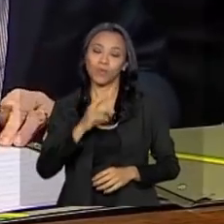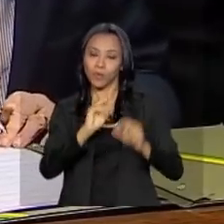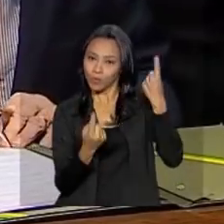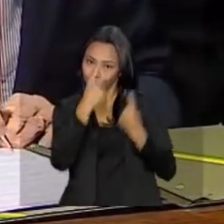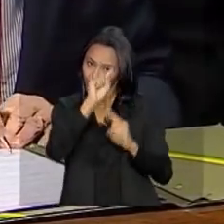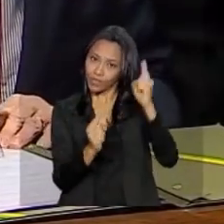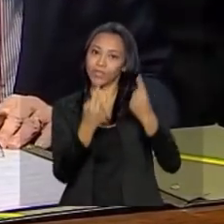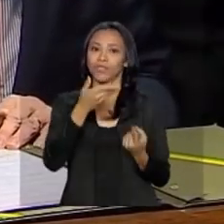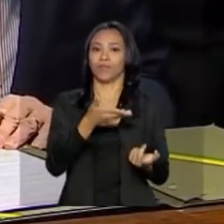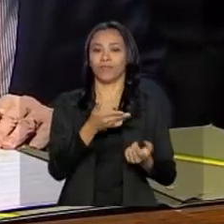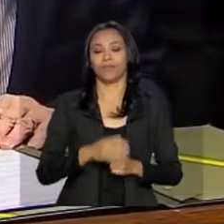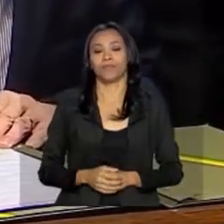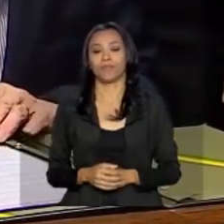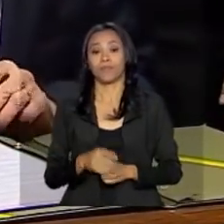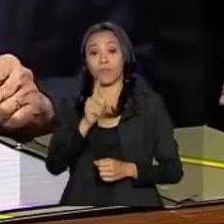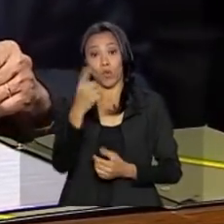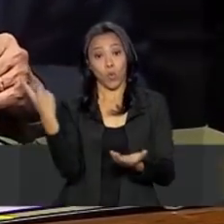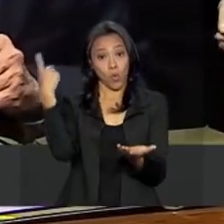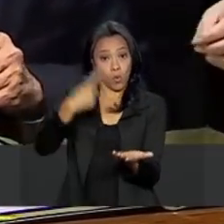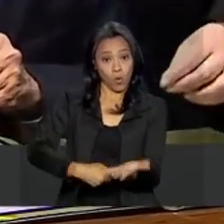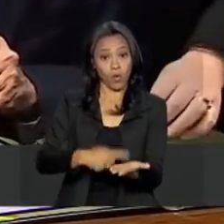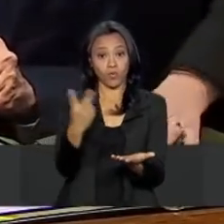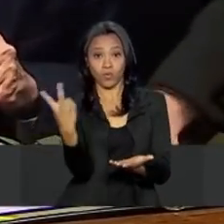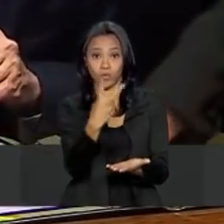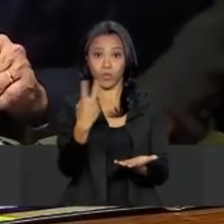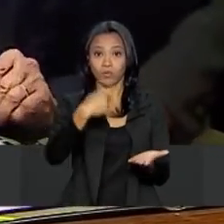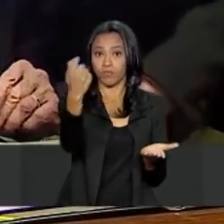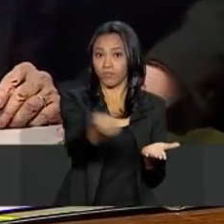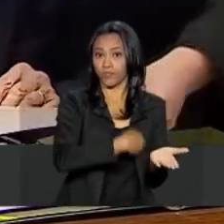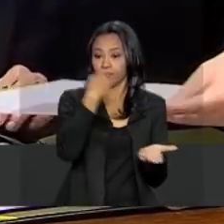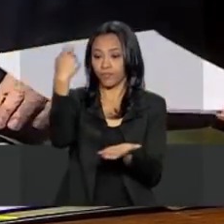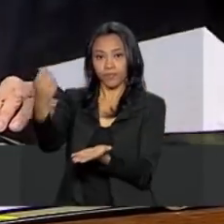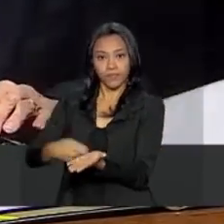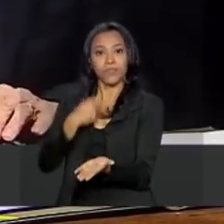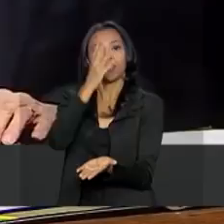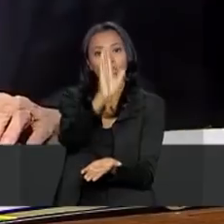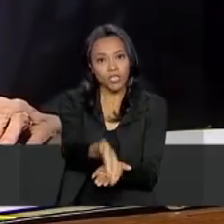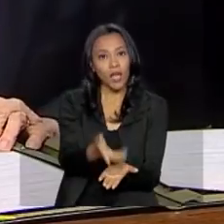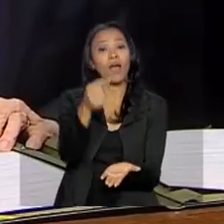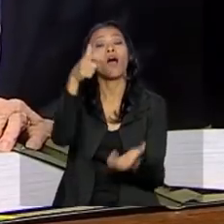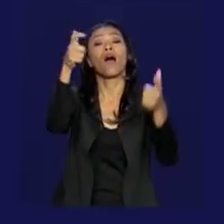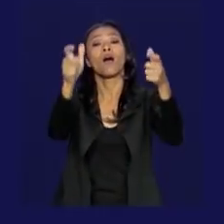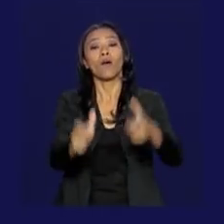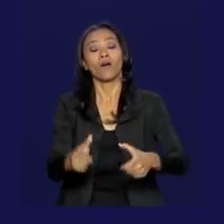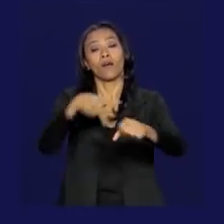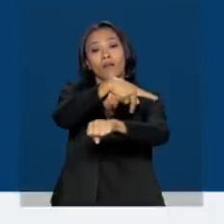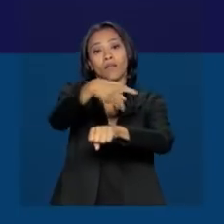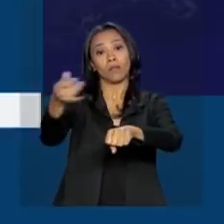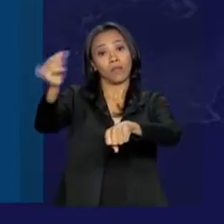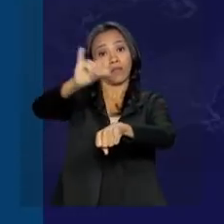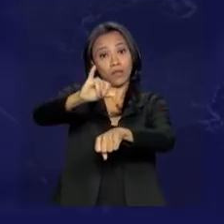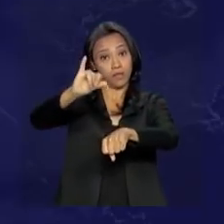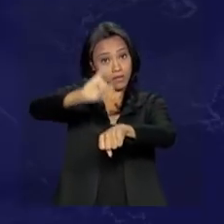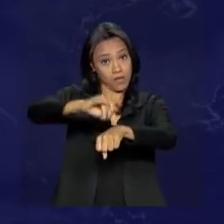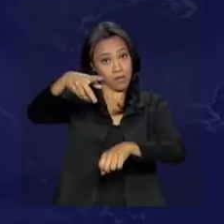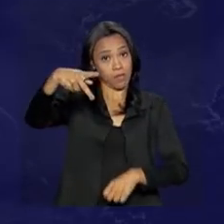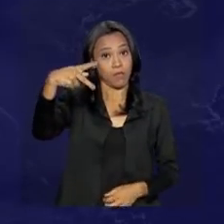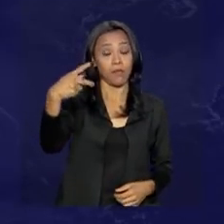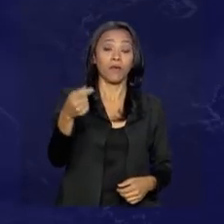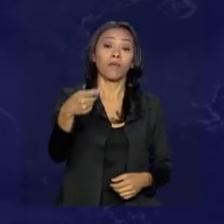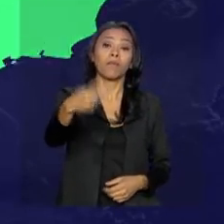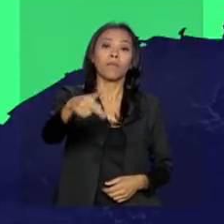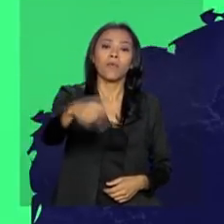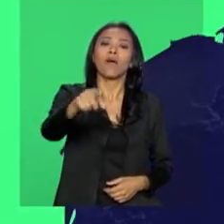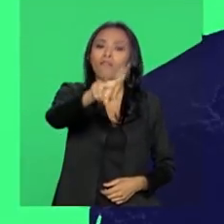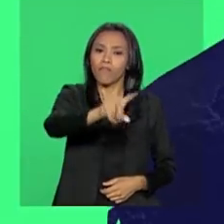Chile o acordo entre os dois ministros foi assinado na sede da chancelaria Paraguai A Ponte Vai ligar o município